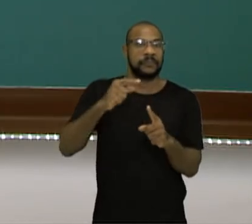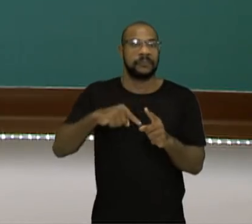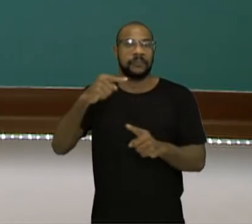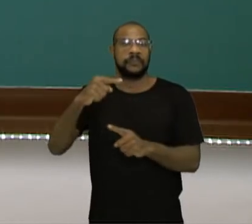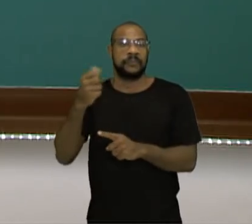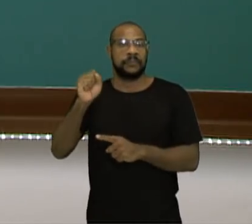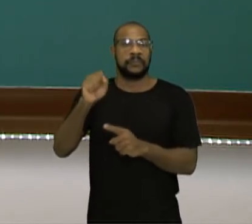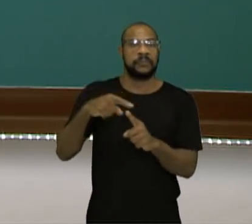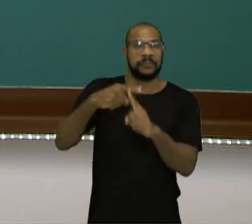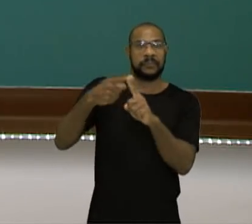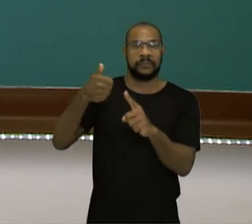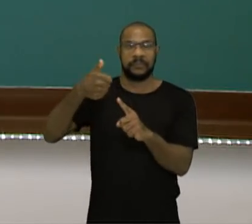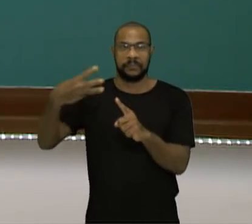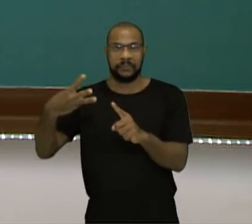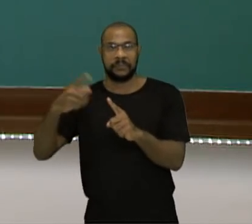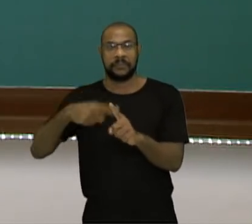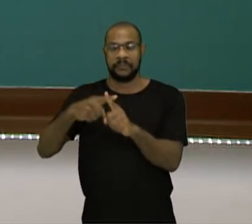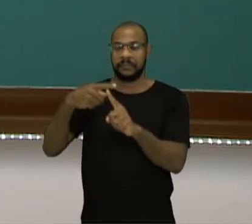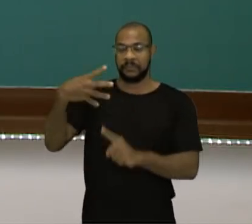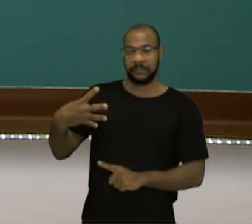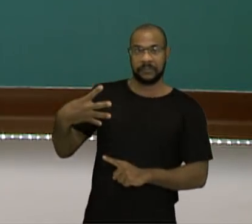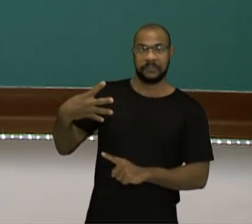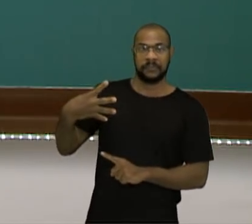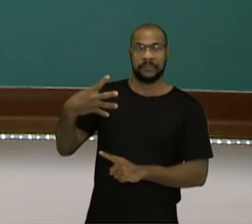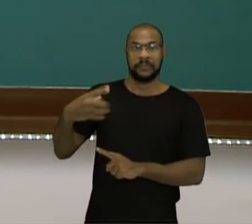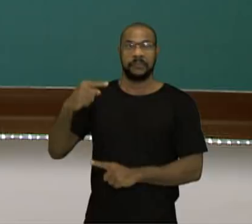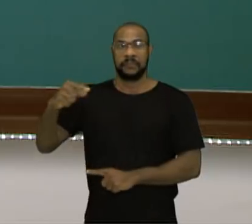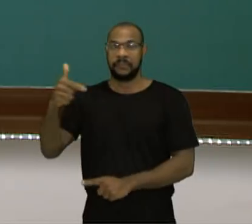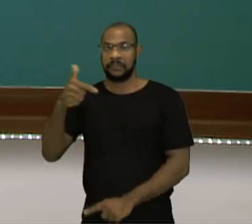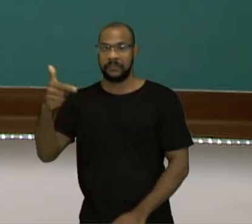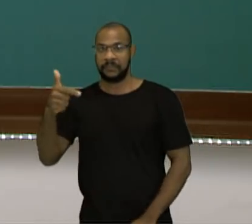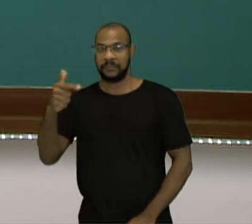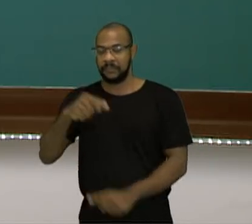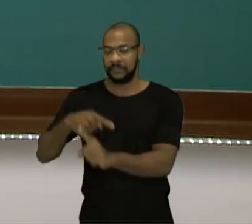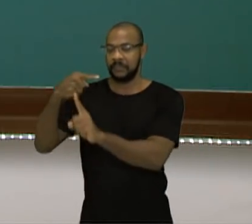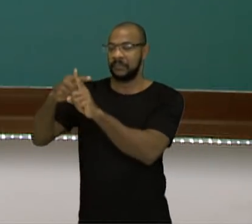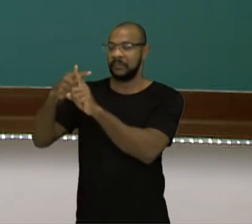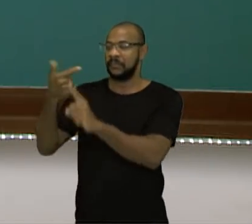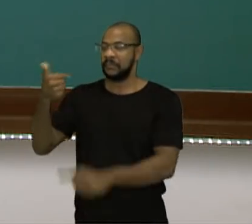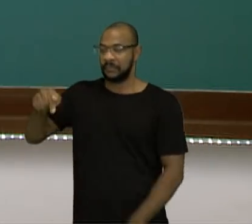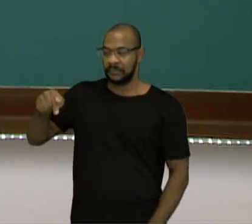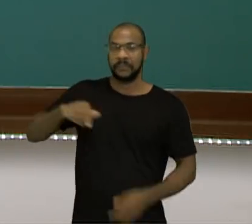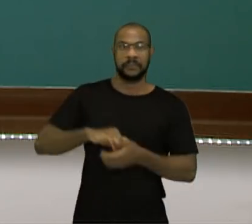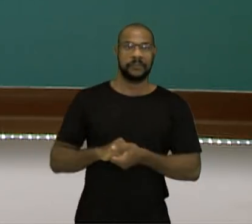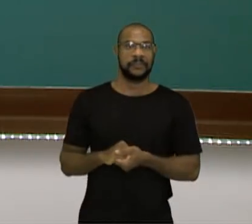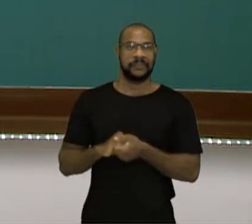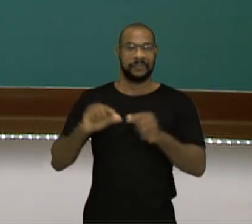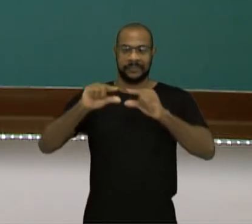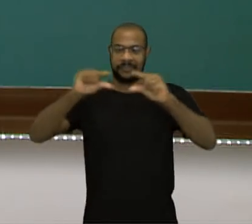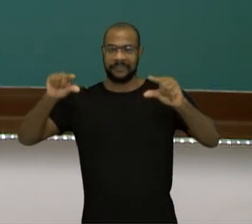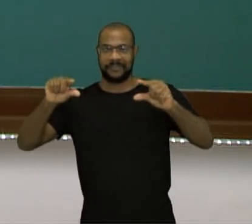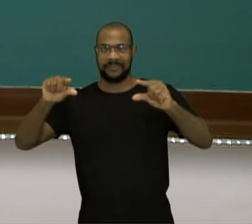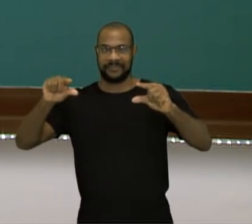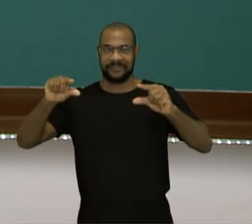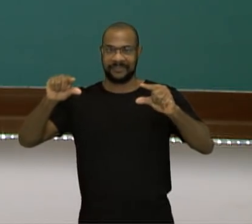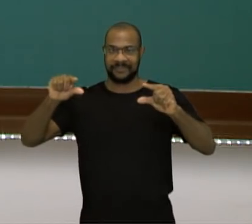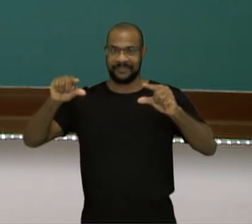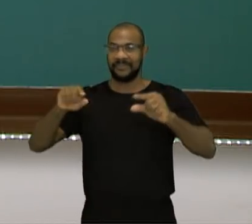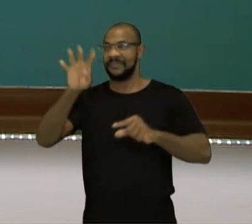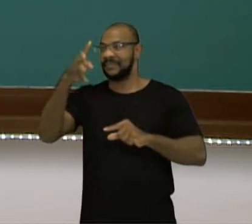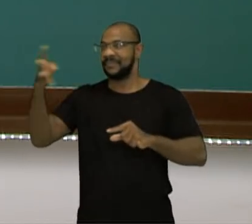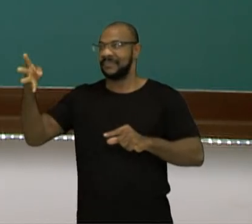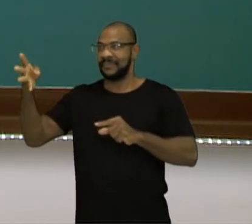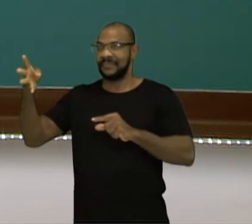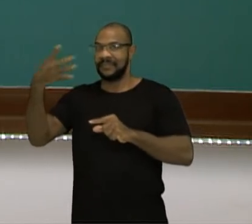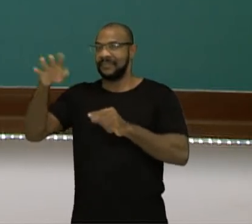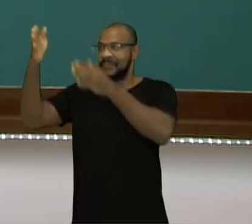mais 13, mais 4, menos 22 e mais 7. Né? Então, as pontuações de ganho, a distância